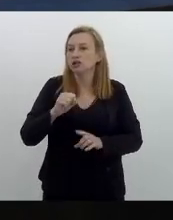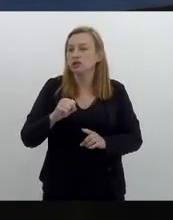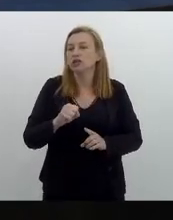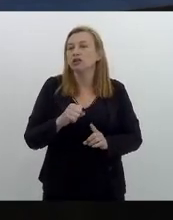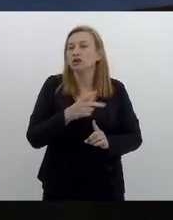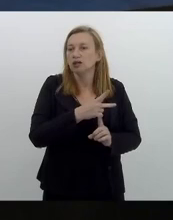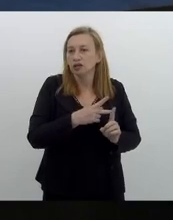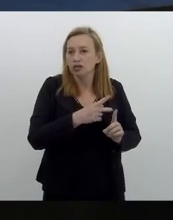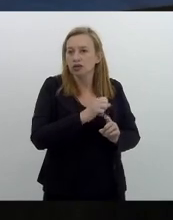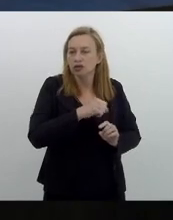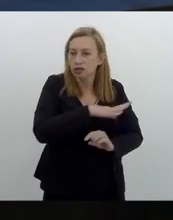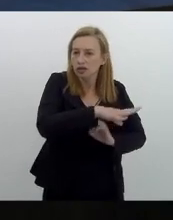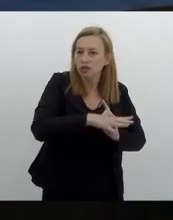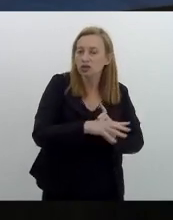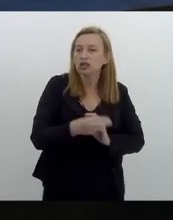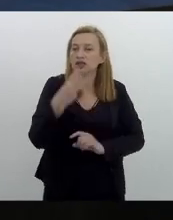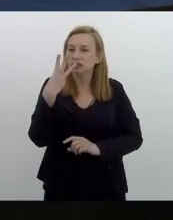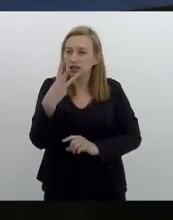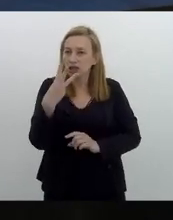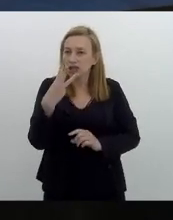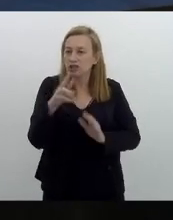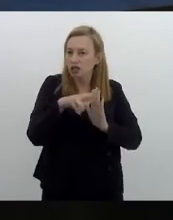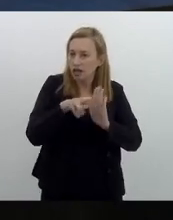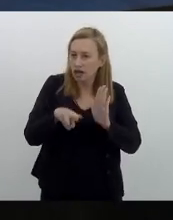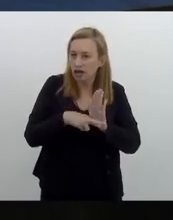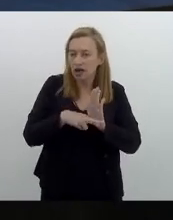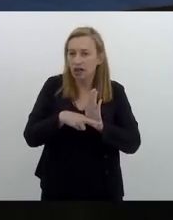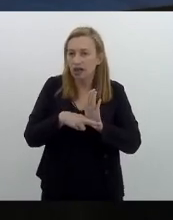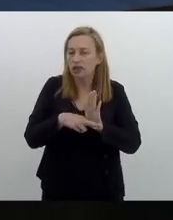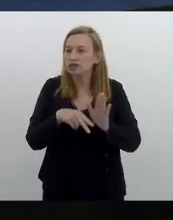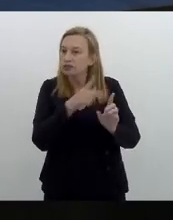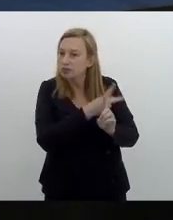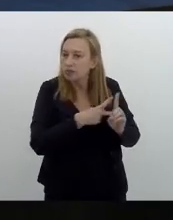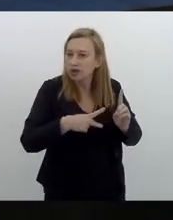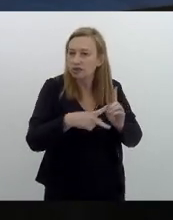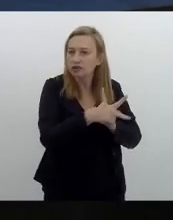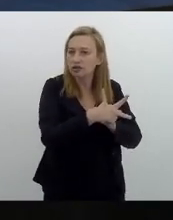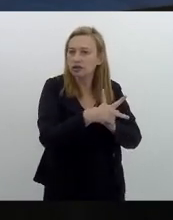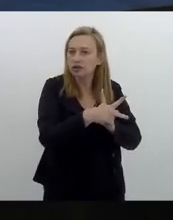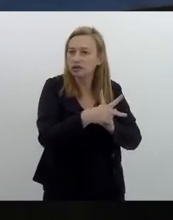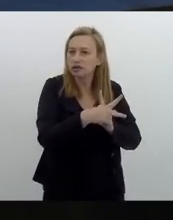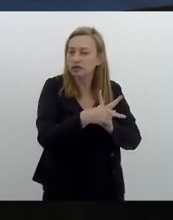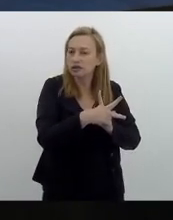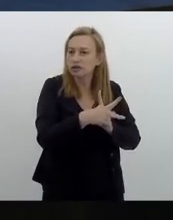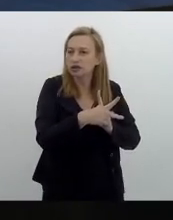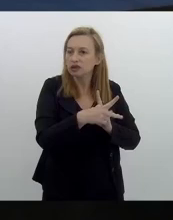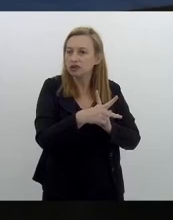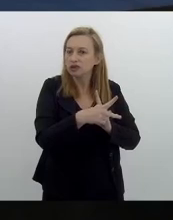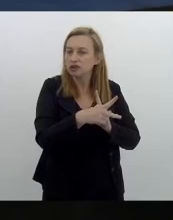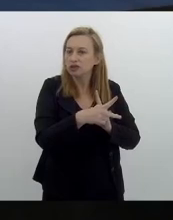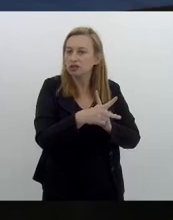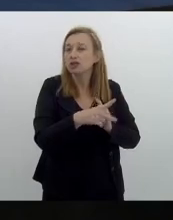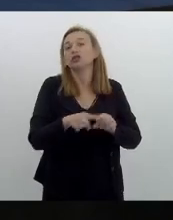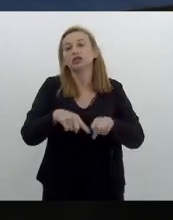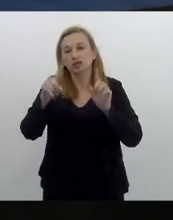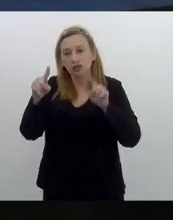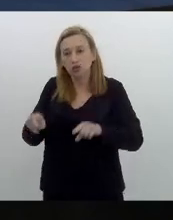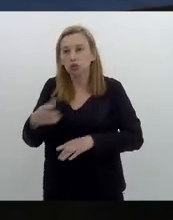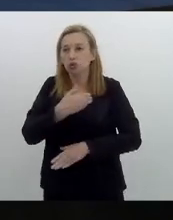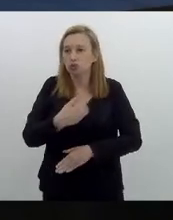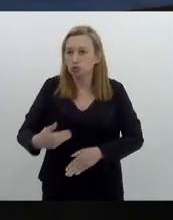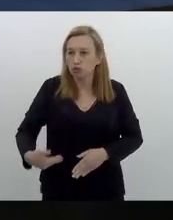Pelo menos 3 Das seguintes regras Previdenciárias Aplicáveis aos servidores